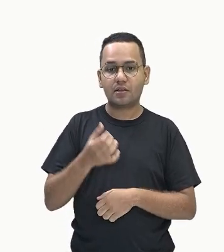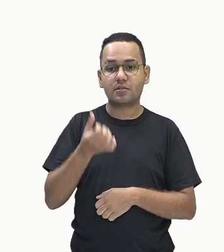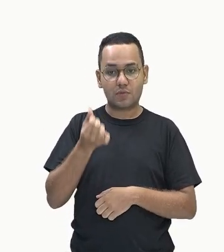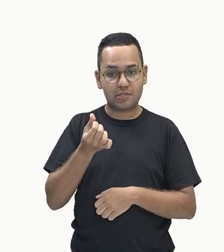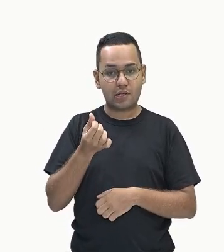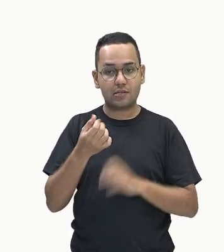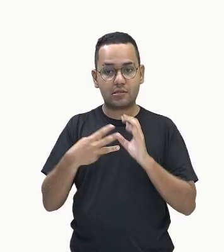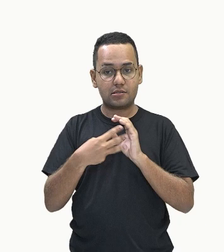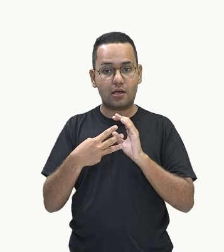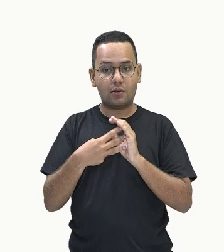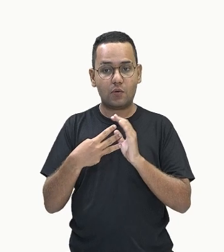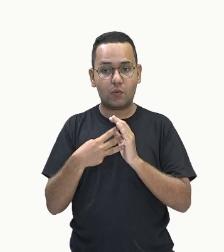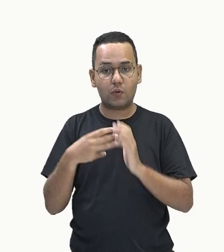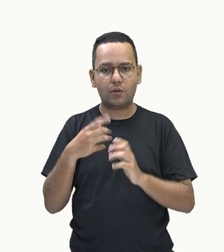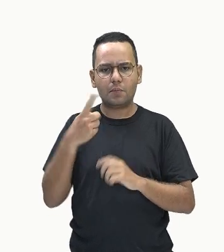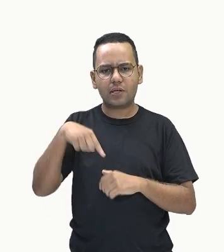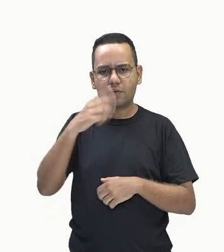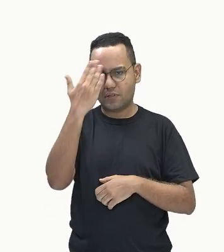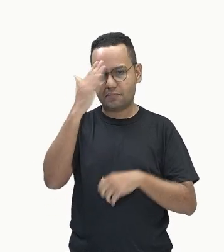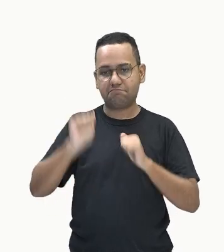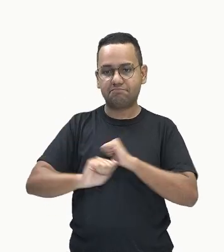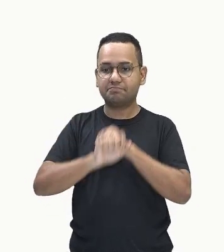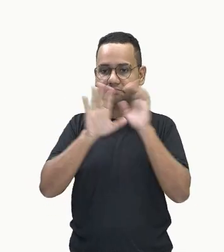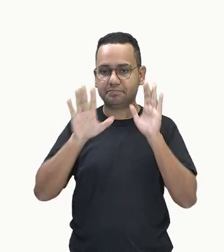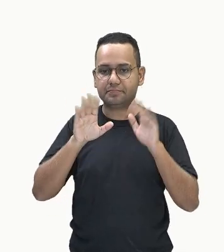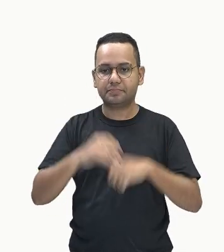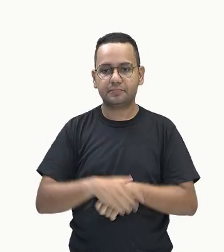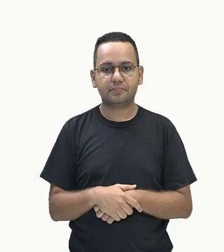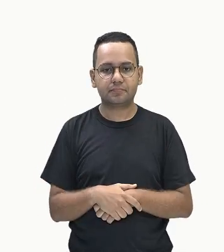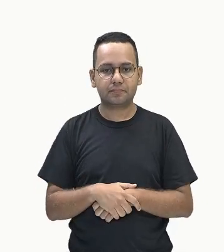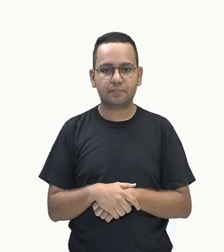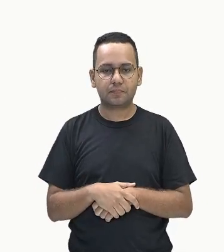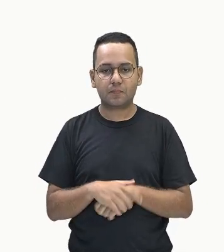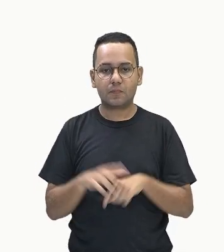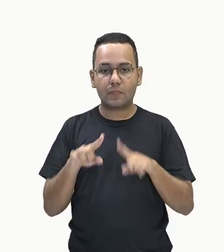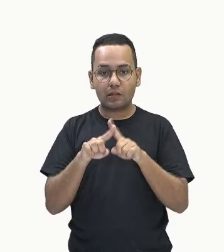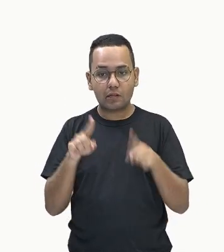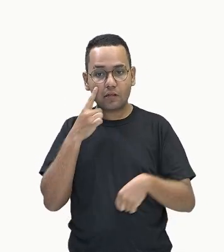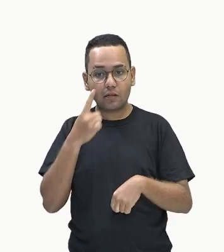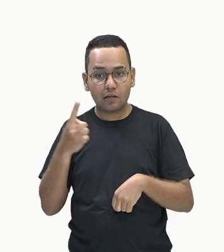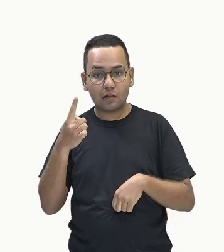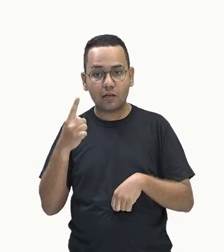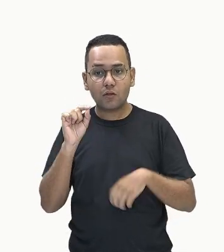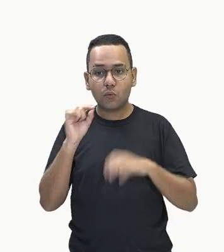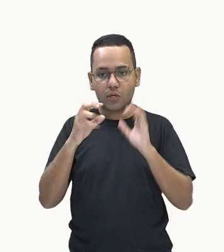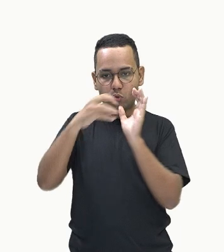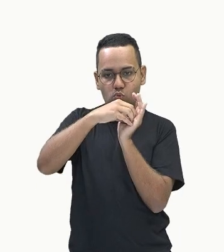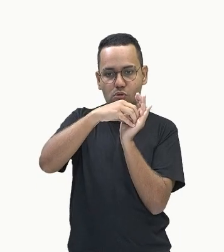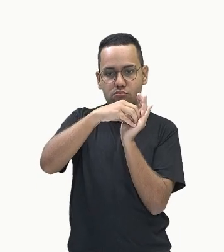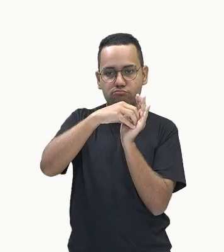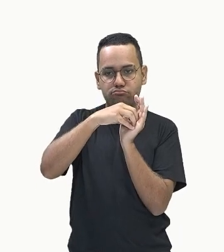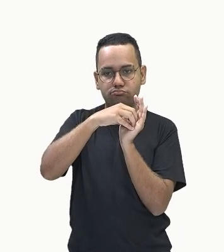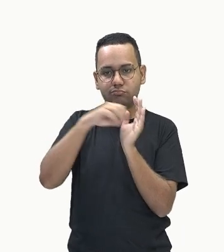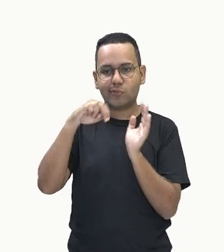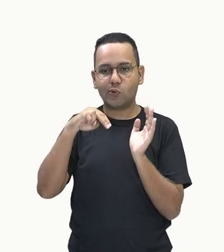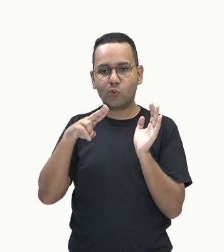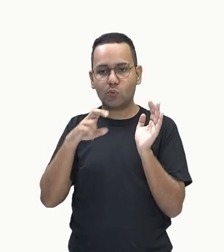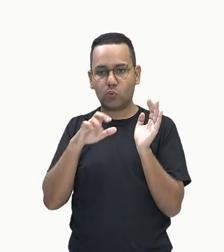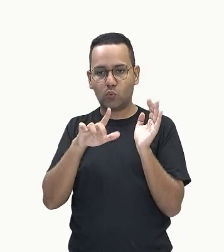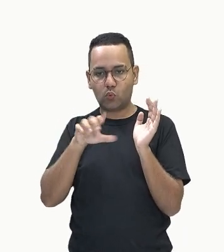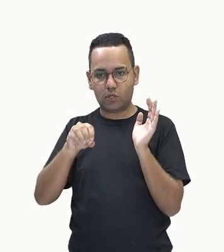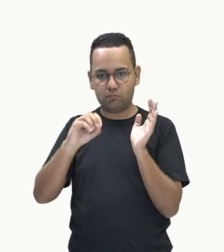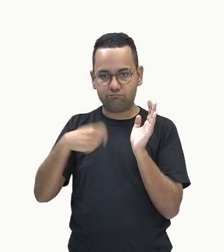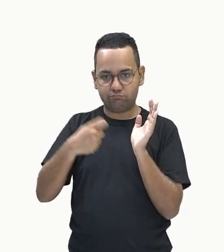que eu trouxe para vocês para facilitar a compreensão. Essas bolinhas representam o núcleo da célula.